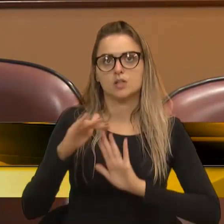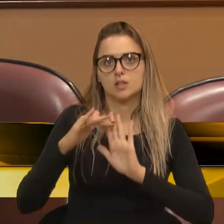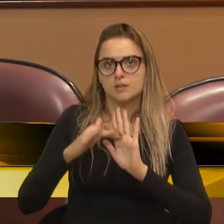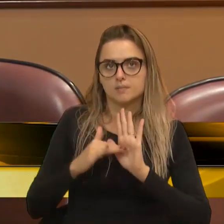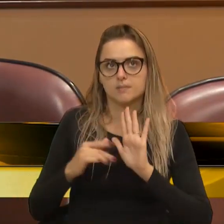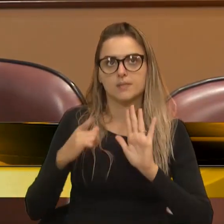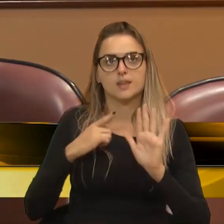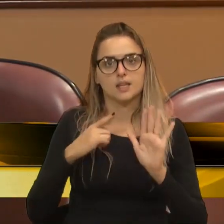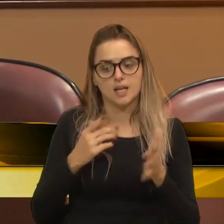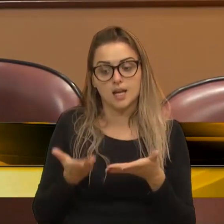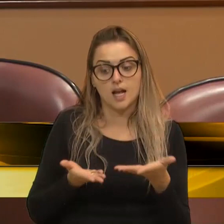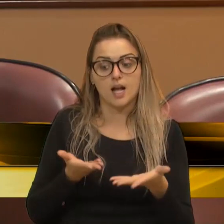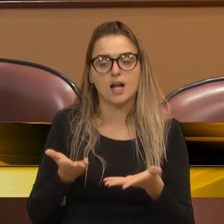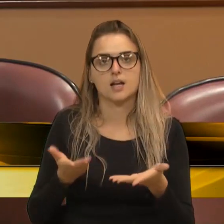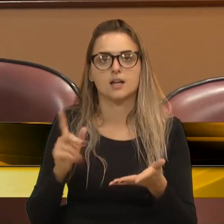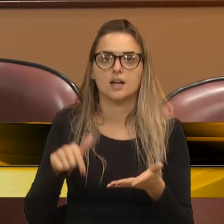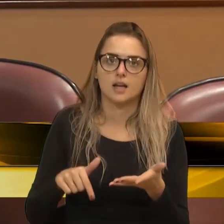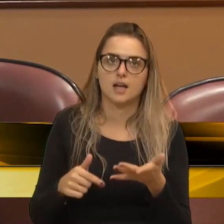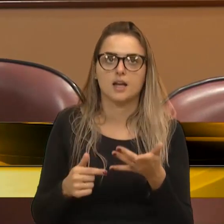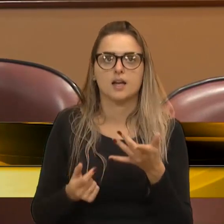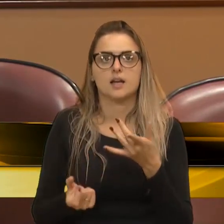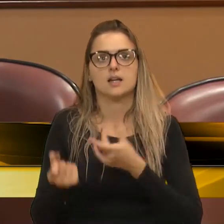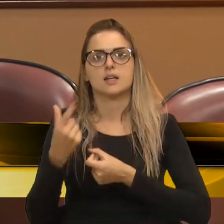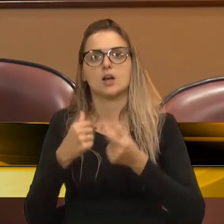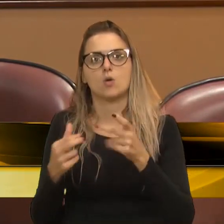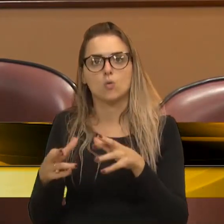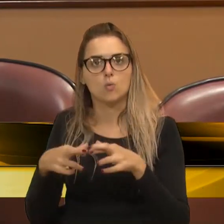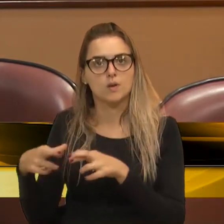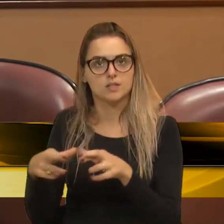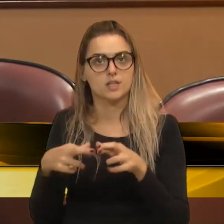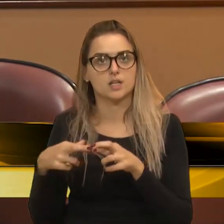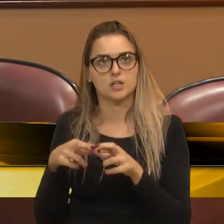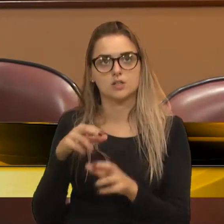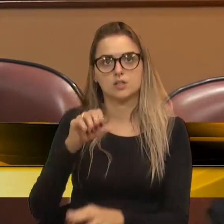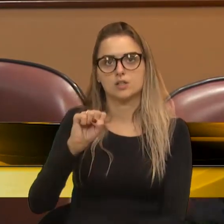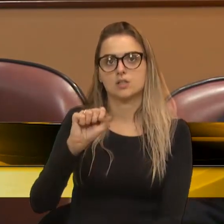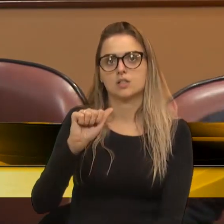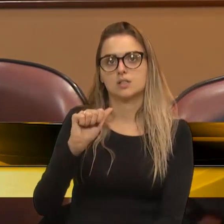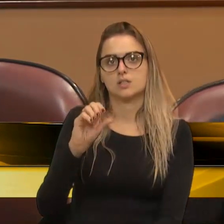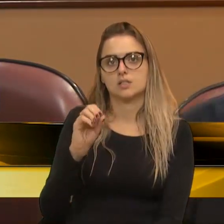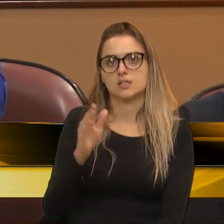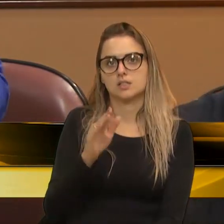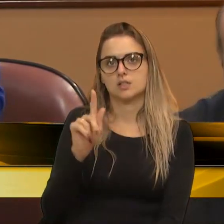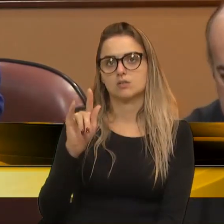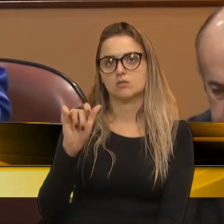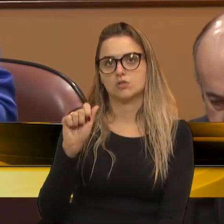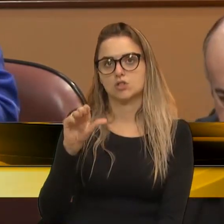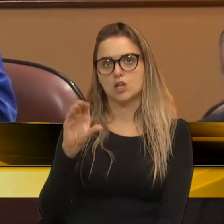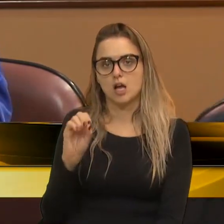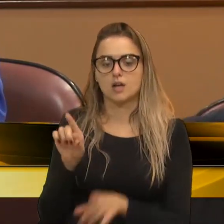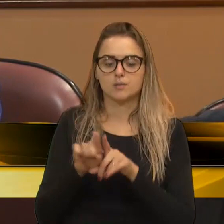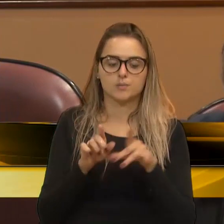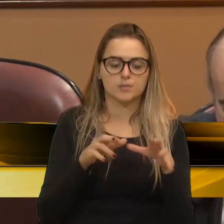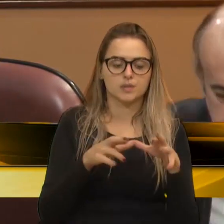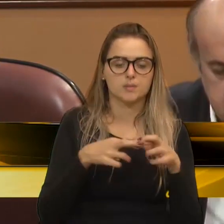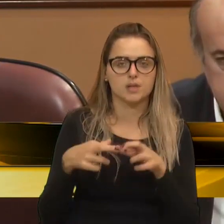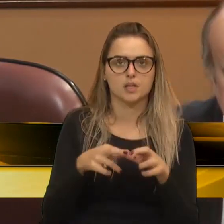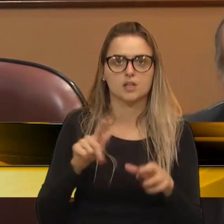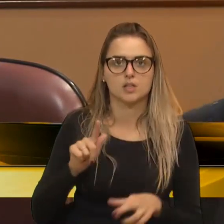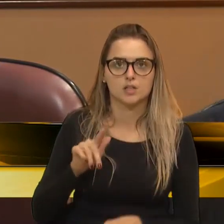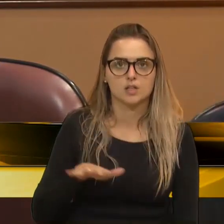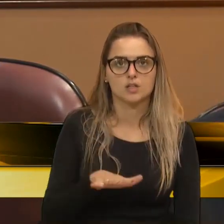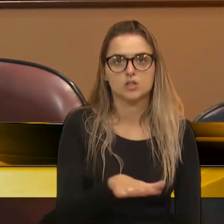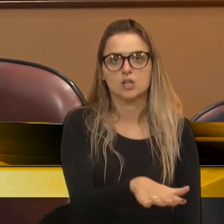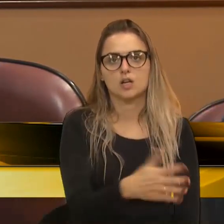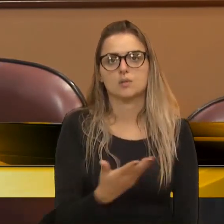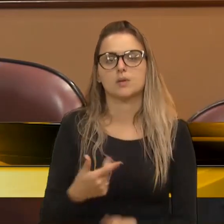sendo atendida, que é a redução em alguns pontos. Como posso citar São Diácono, alguma coisa de Galópolis. Imaginem vocês, ali em